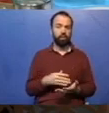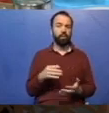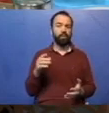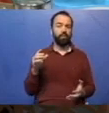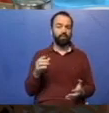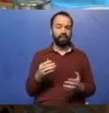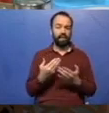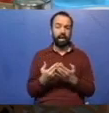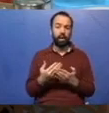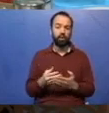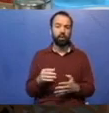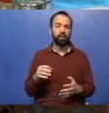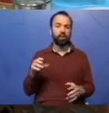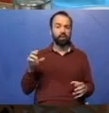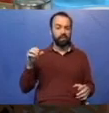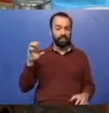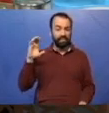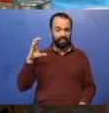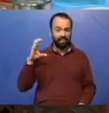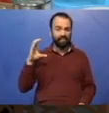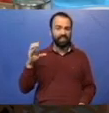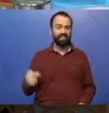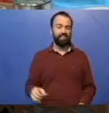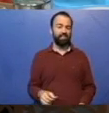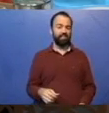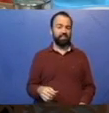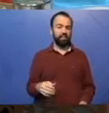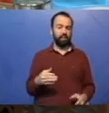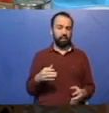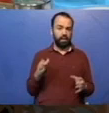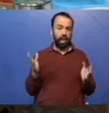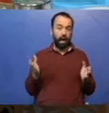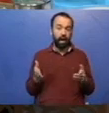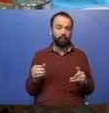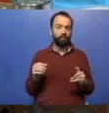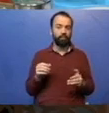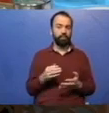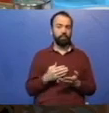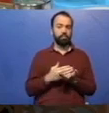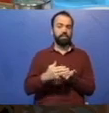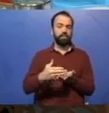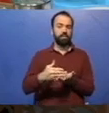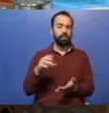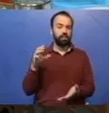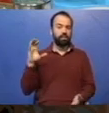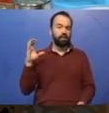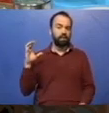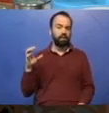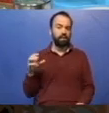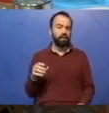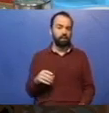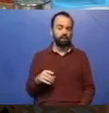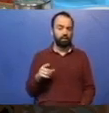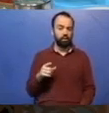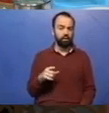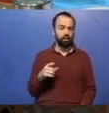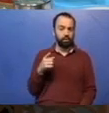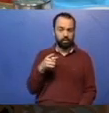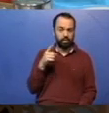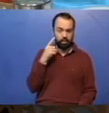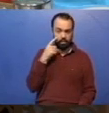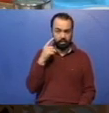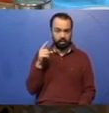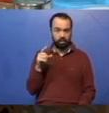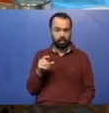de ciências, tá? Nós vamos estar agora trabalhando com o conteúdo de ciências. Vocês já viram a unidade